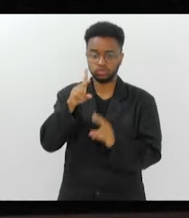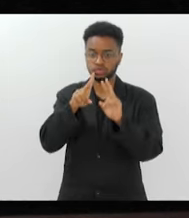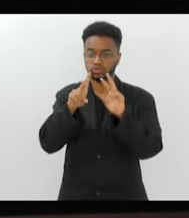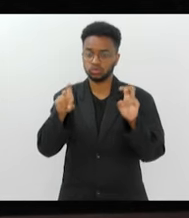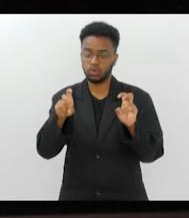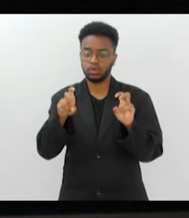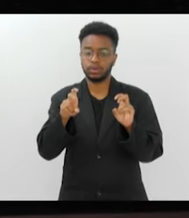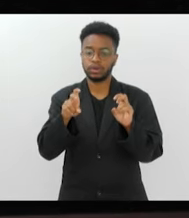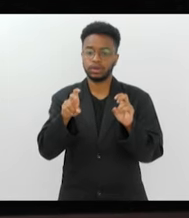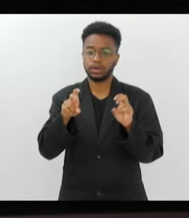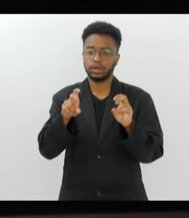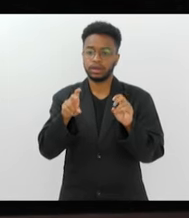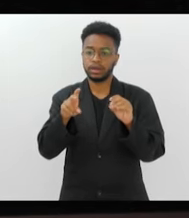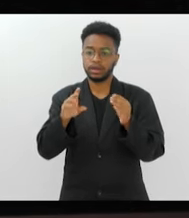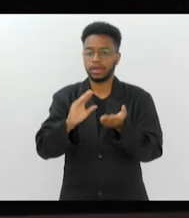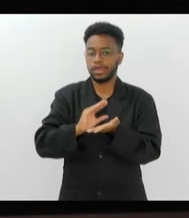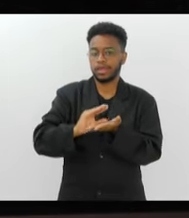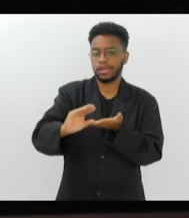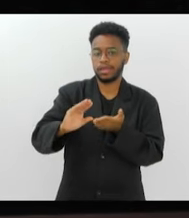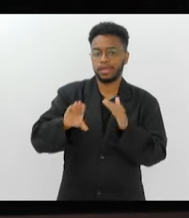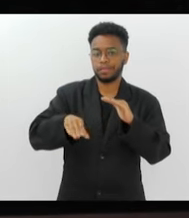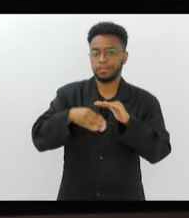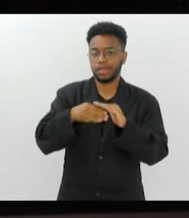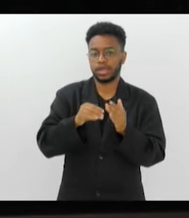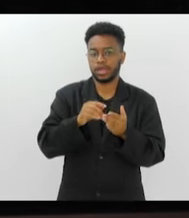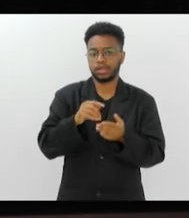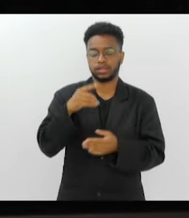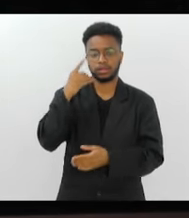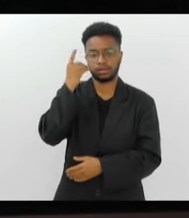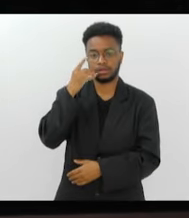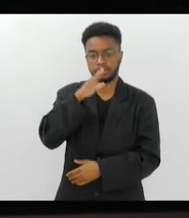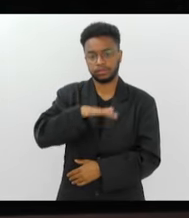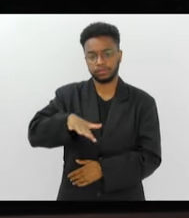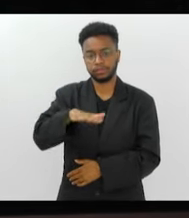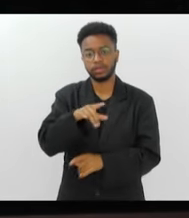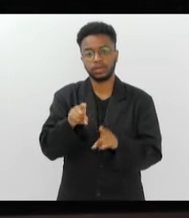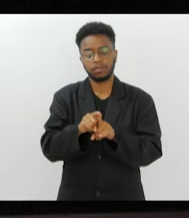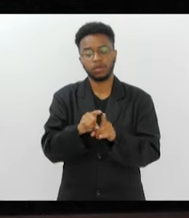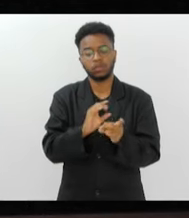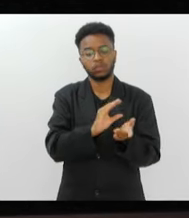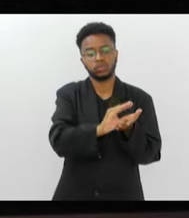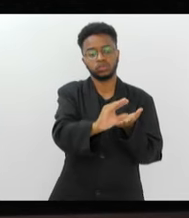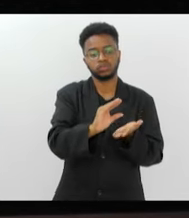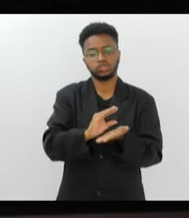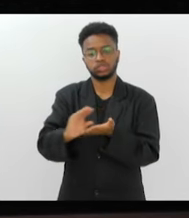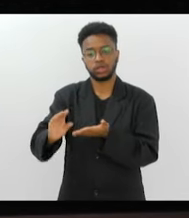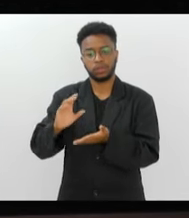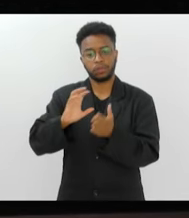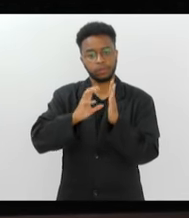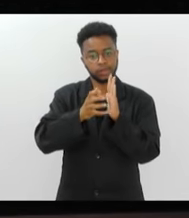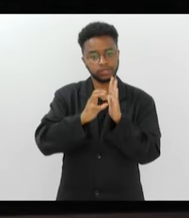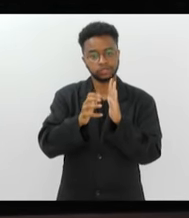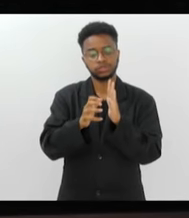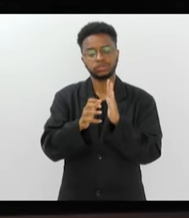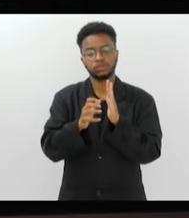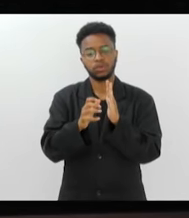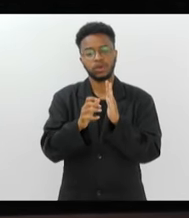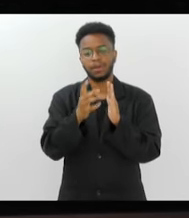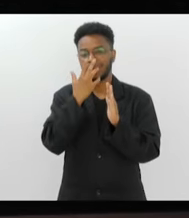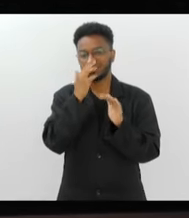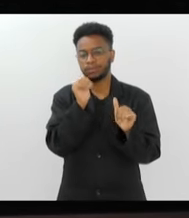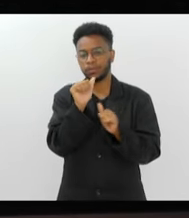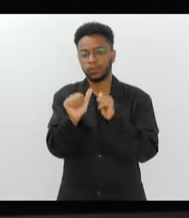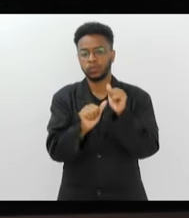emendas parlamentares, do que o fundo partidário, o fundo eleitoral distorceram as